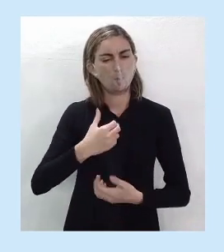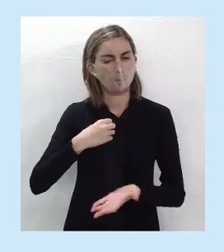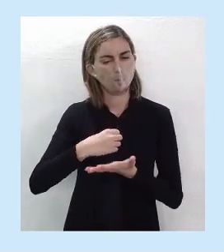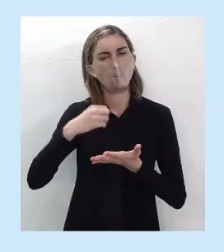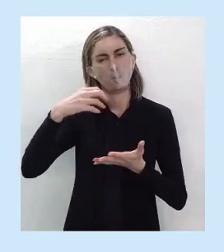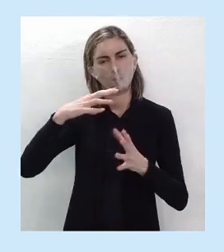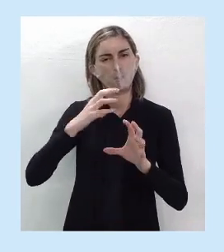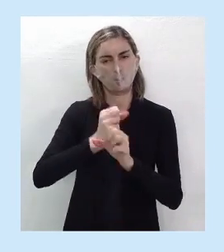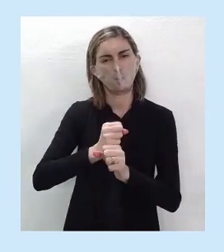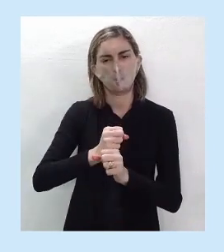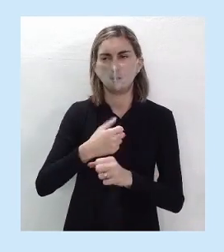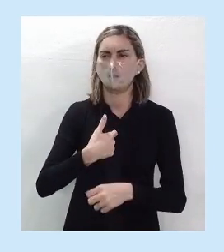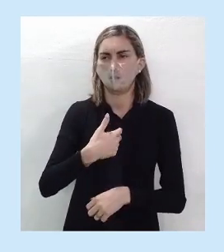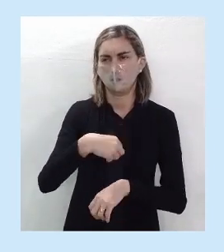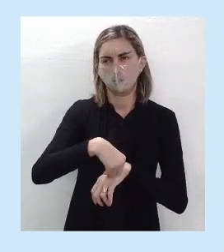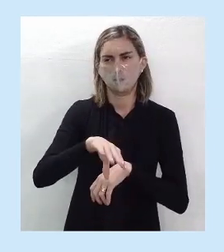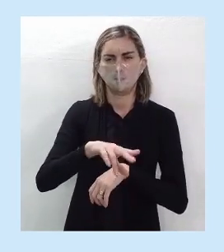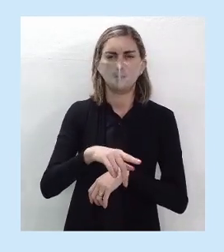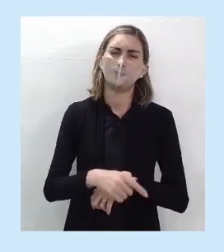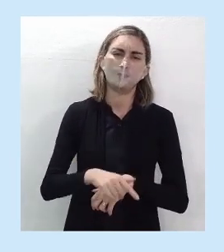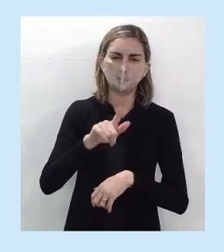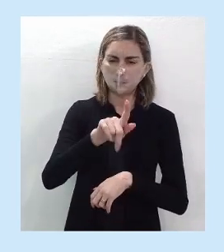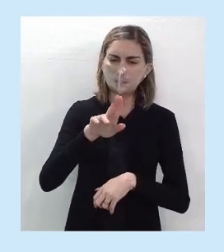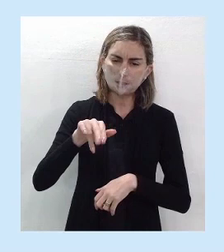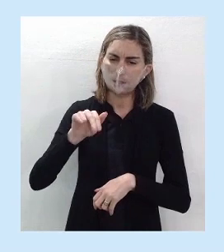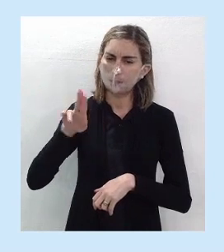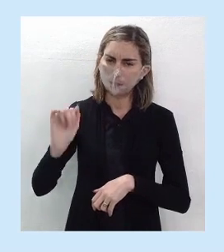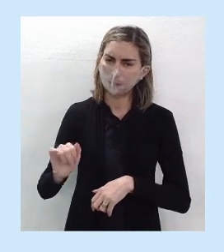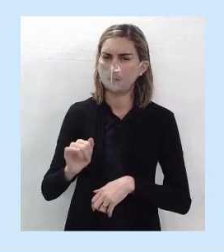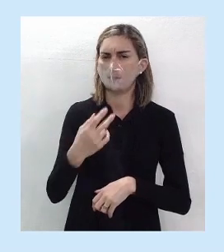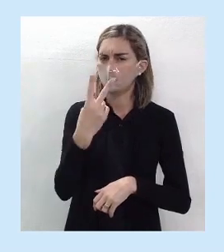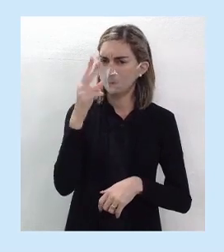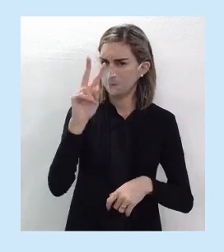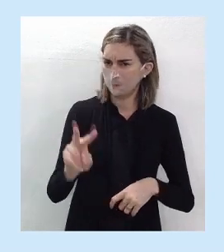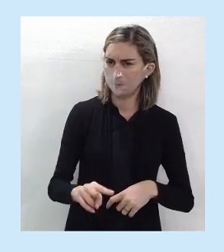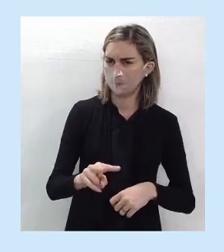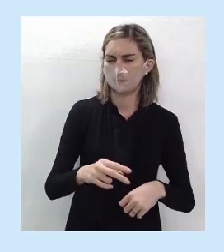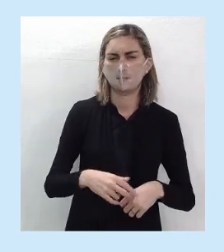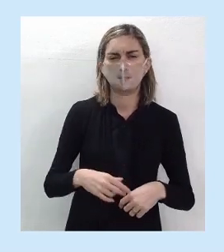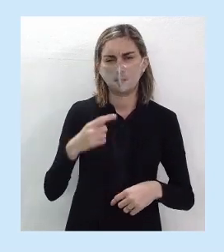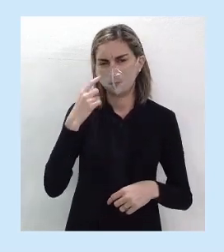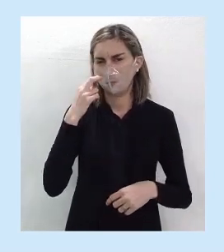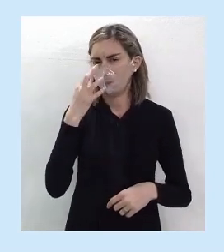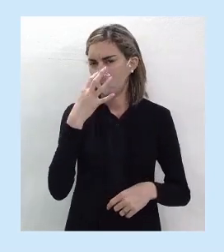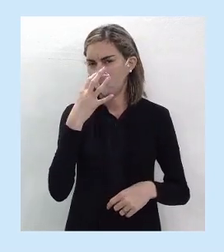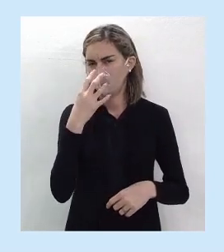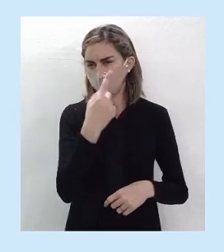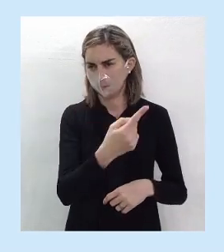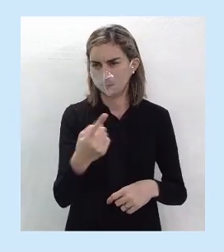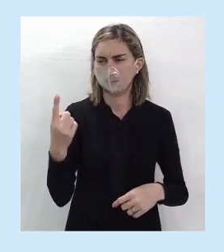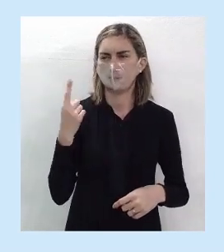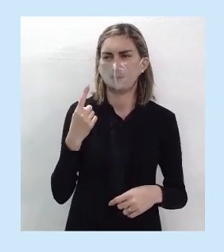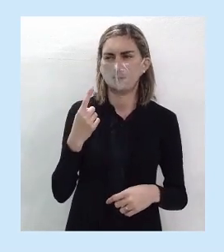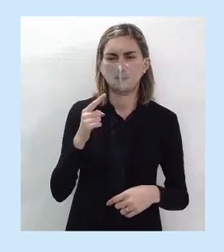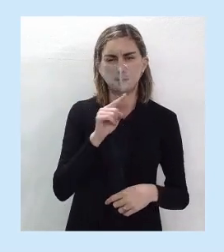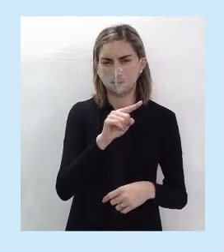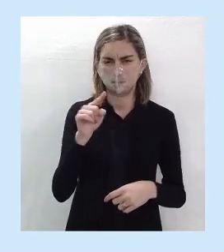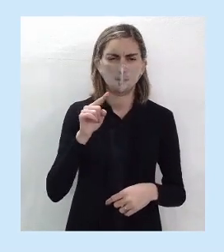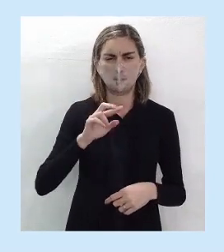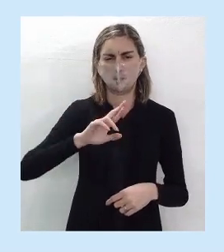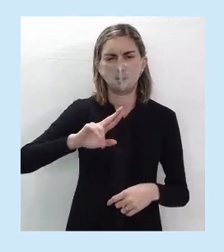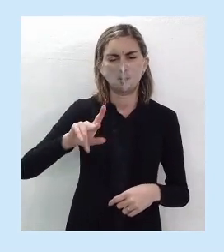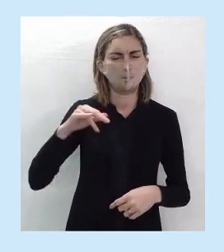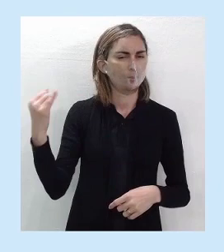aí. Porque, inclusive, eu botei GG 2 vezes no gaguejar. Observe que isso daí não